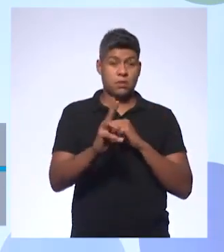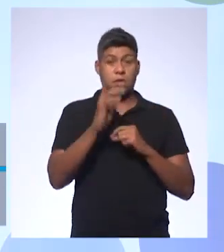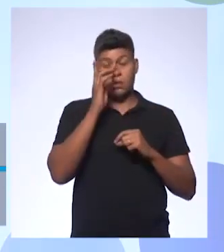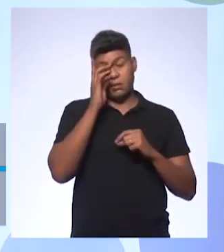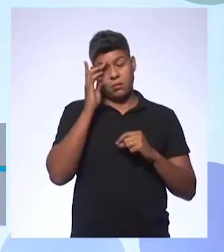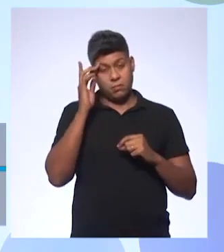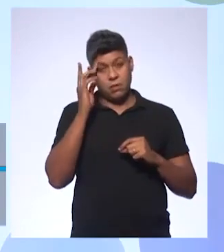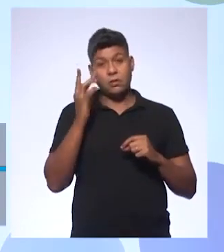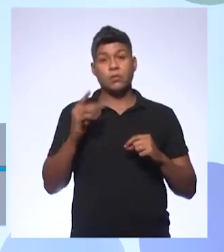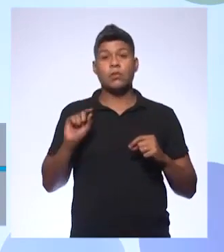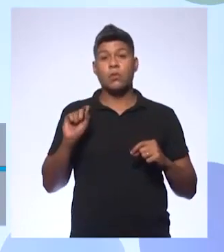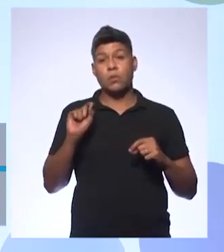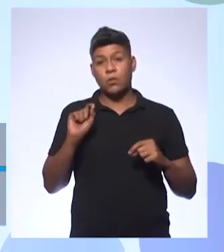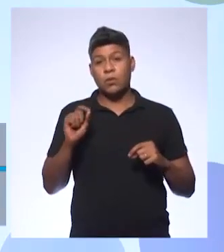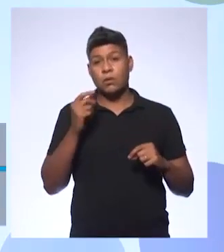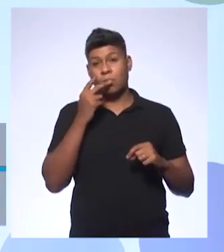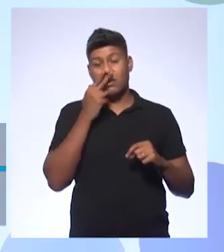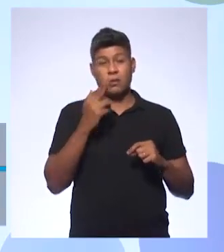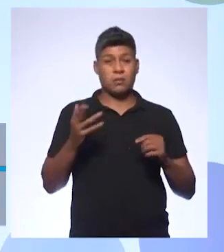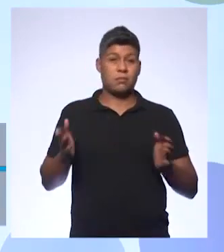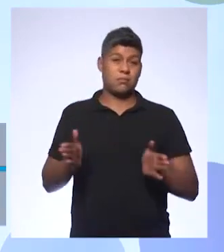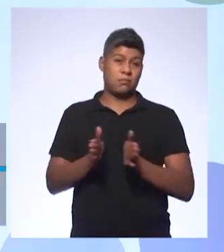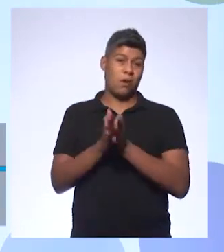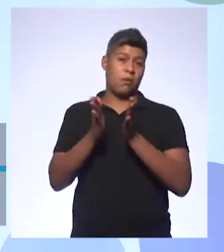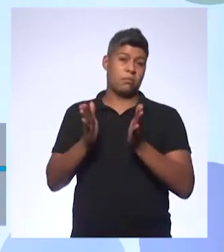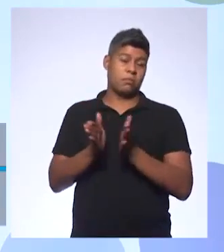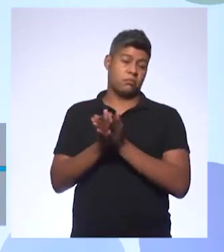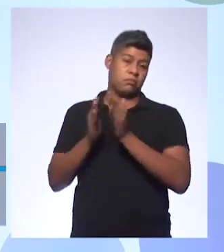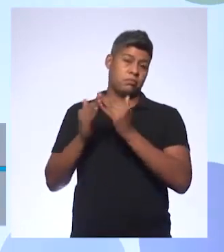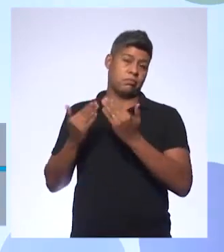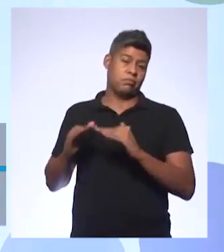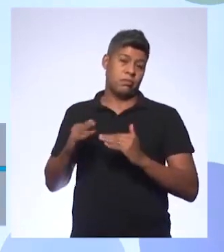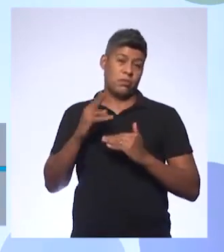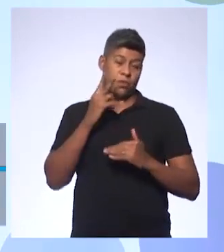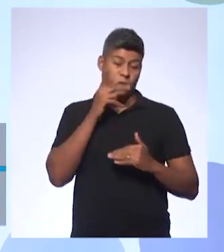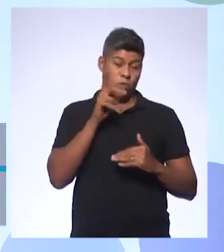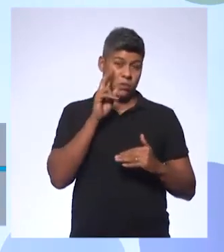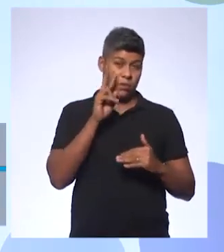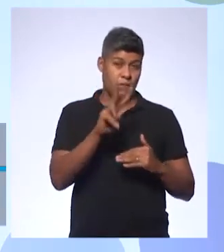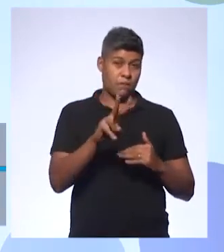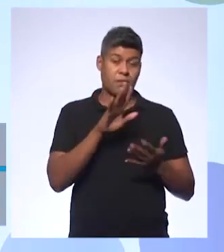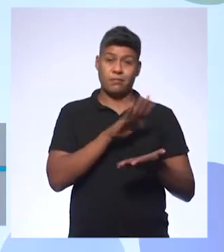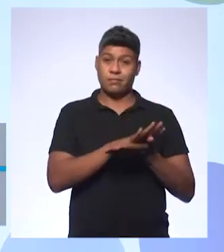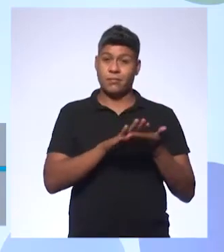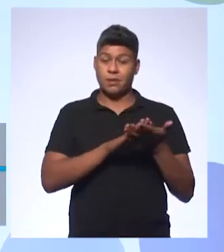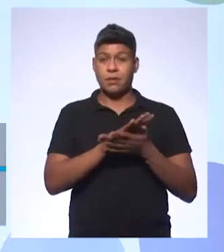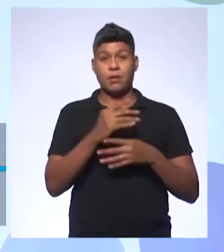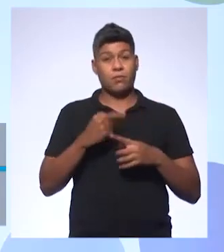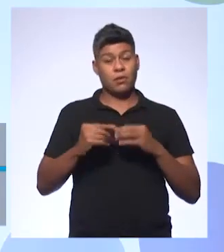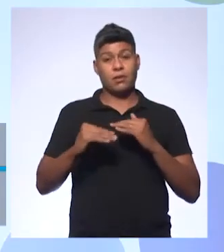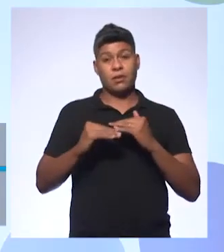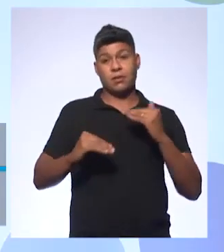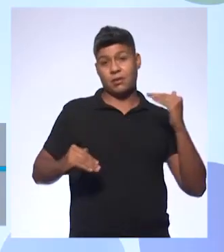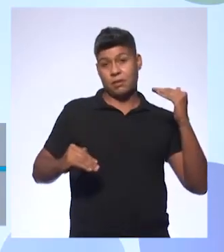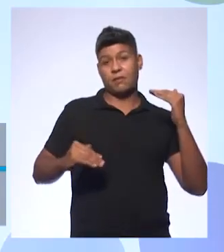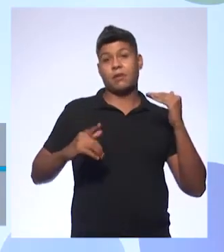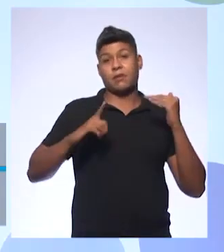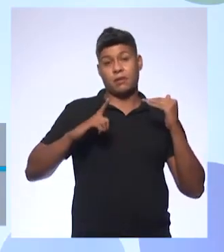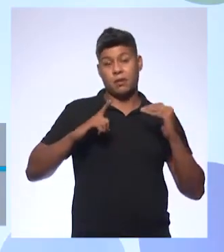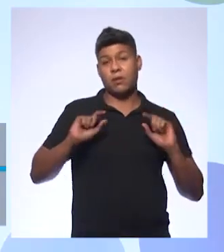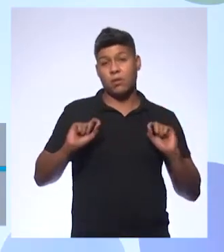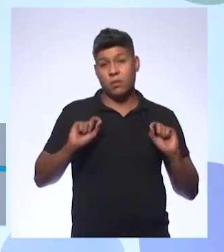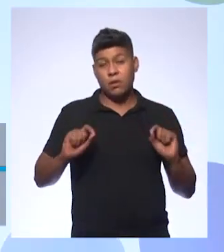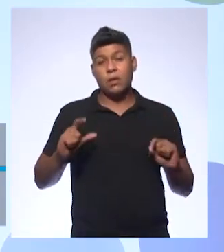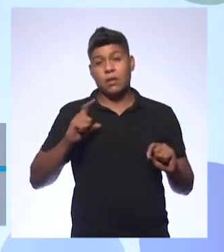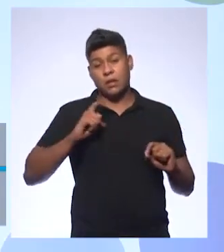pessoas, inclusive, elas acabam marginalizadas. Né? Às vezes a gente não consegue ver isso porque justamente a desigualdade ela é tanta que ela acaba